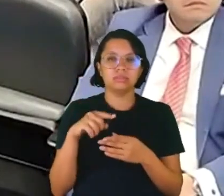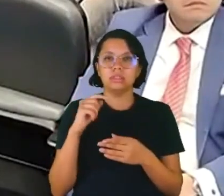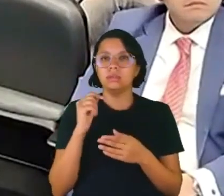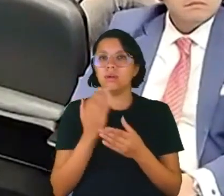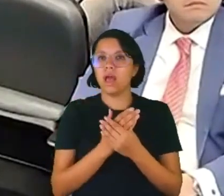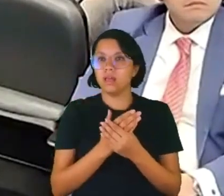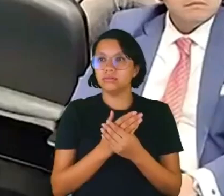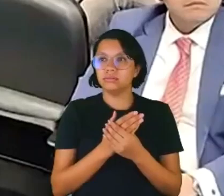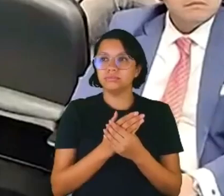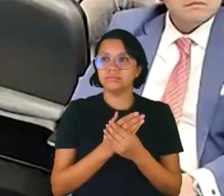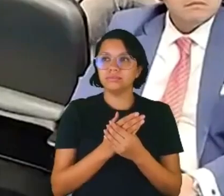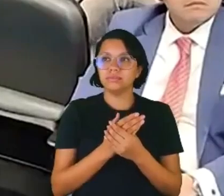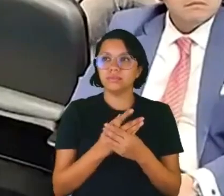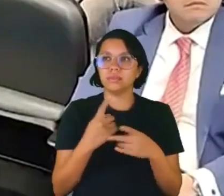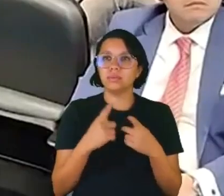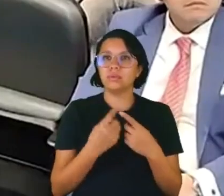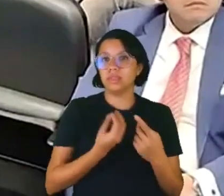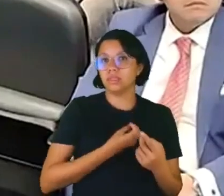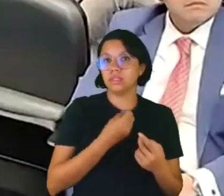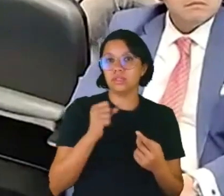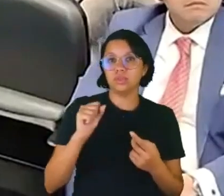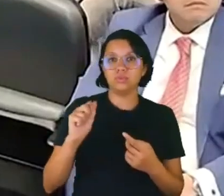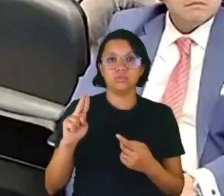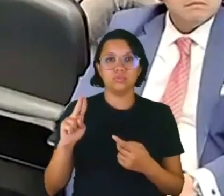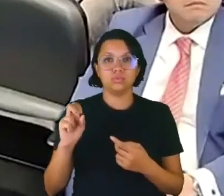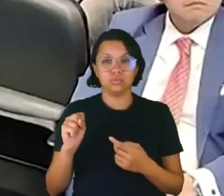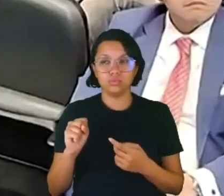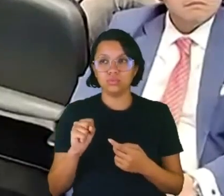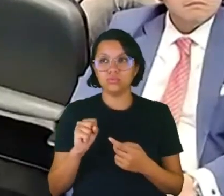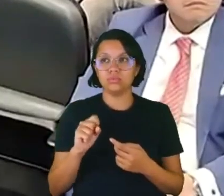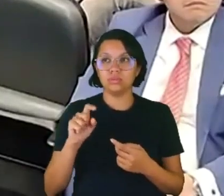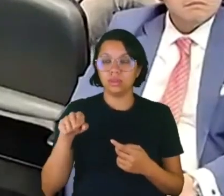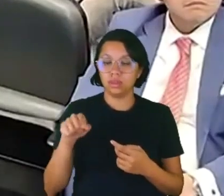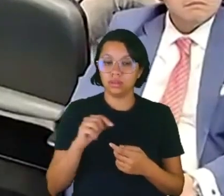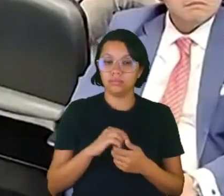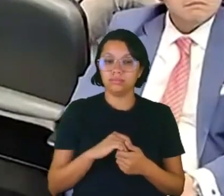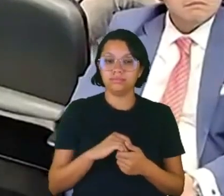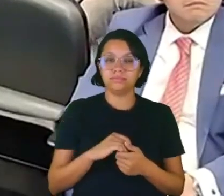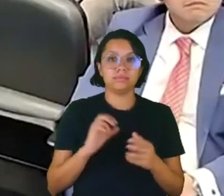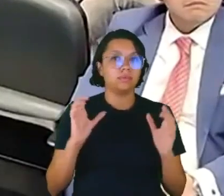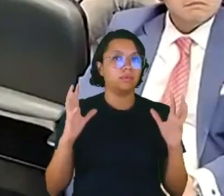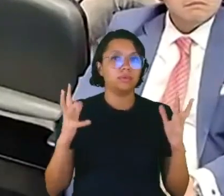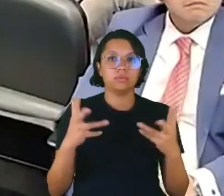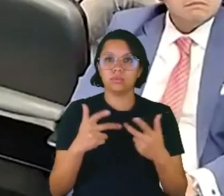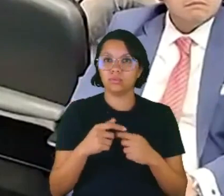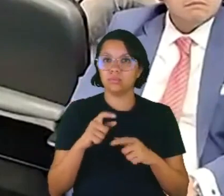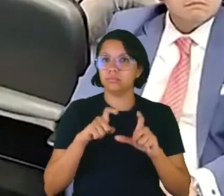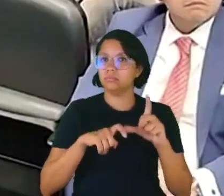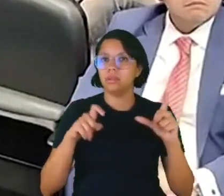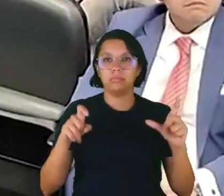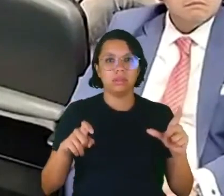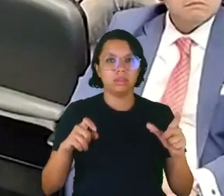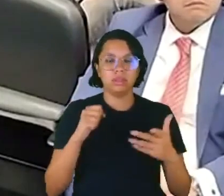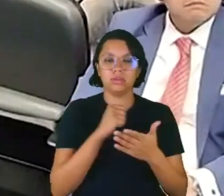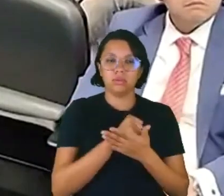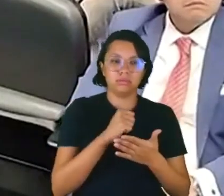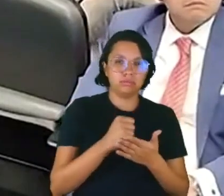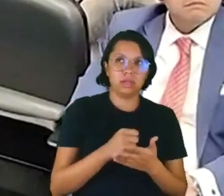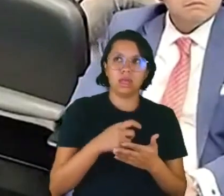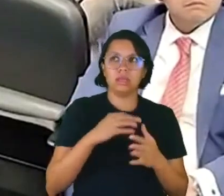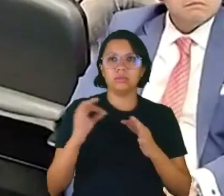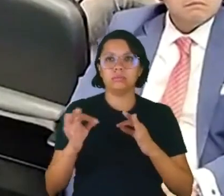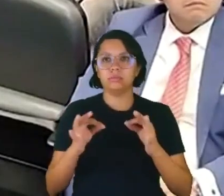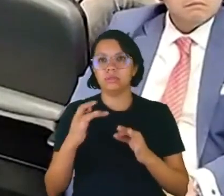então, porque existe o SUS, né? E o SUS ele é para todos, independente de ter contrato ou plano,